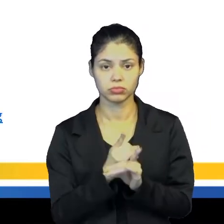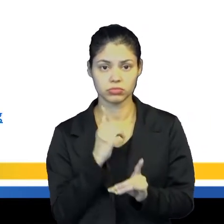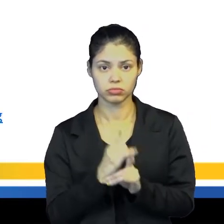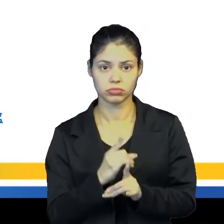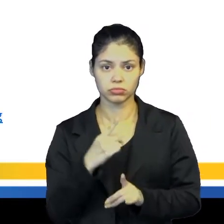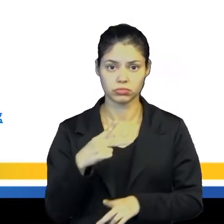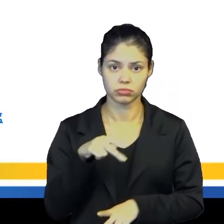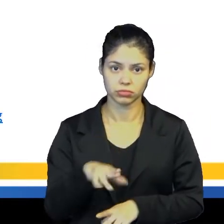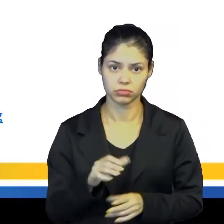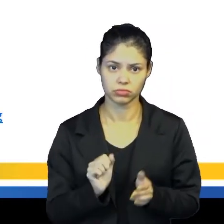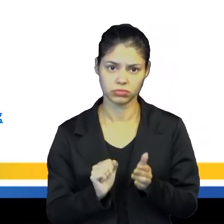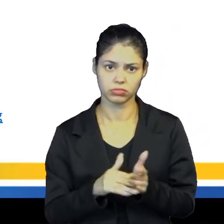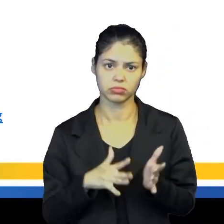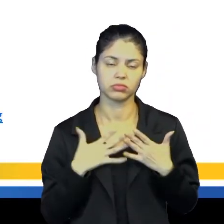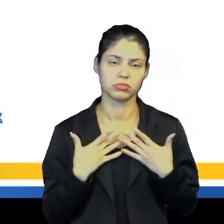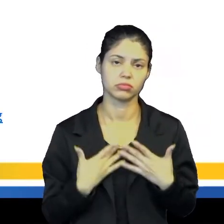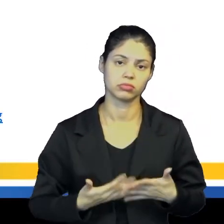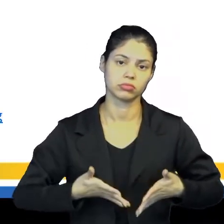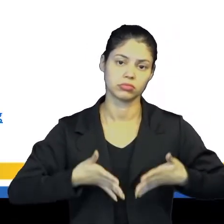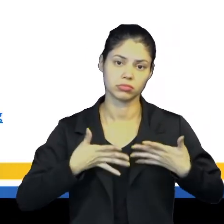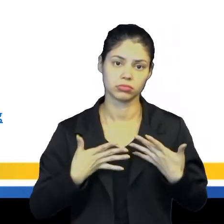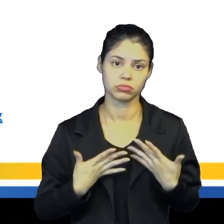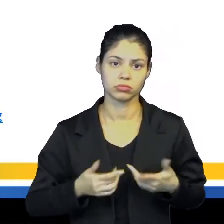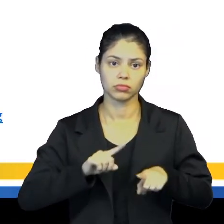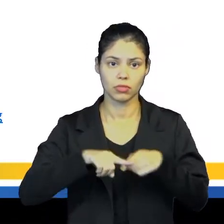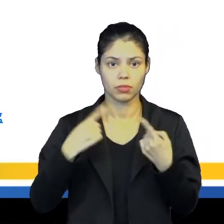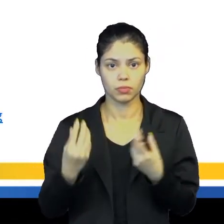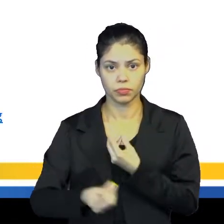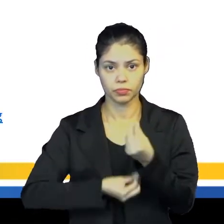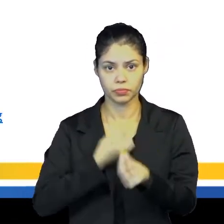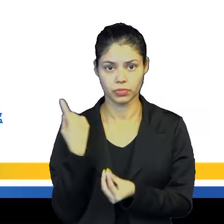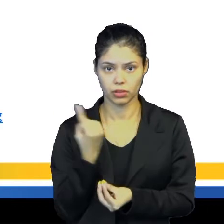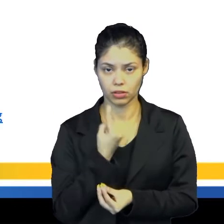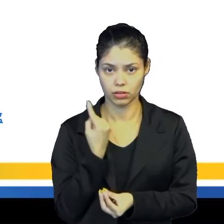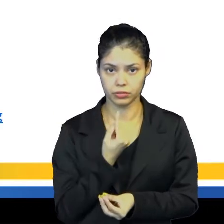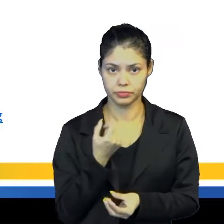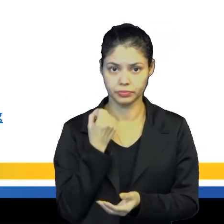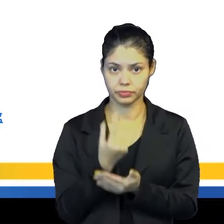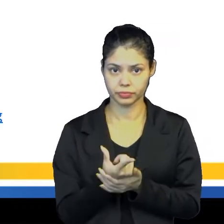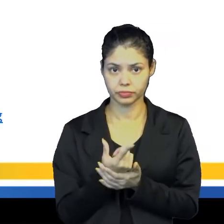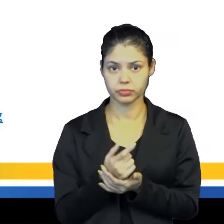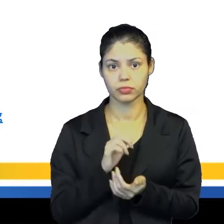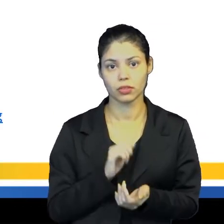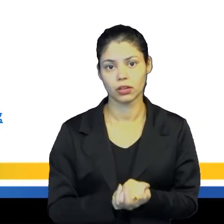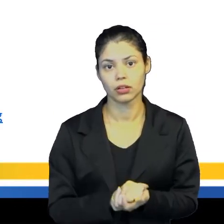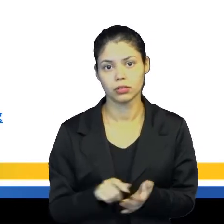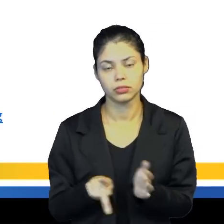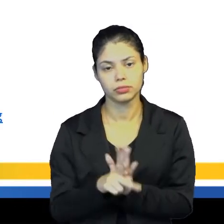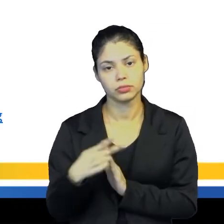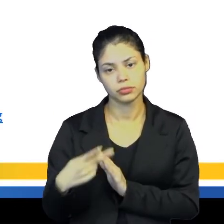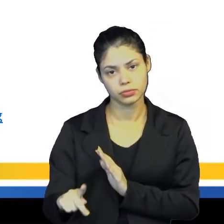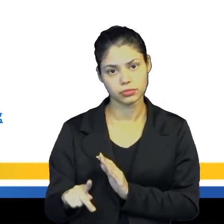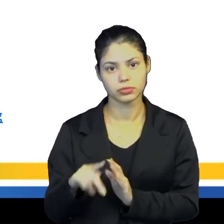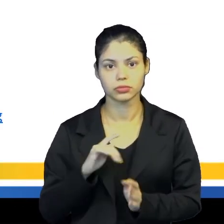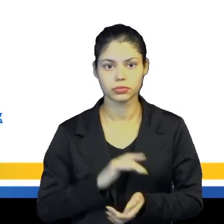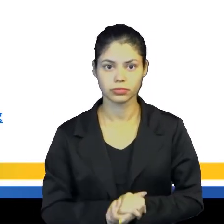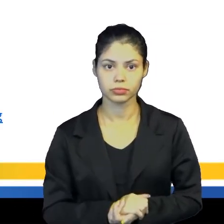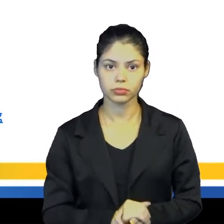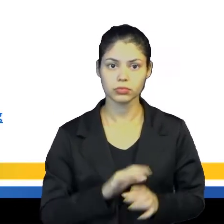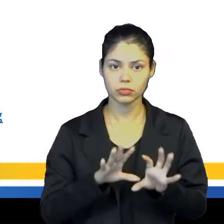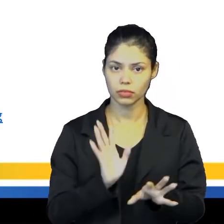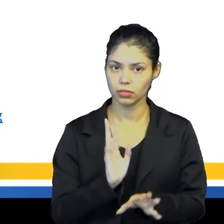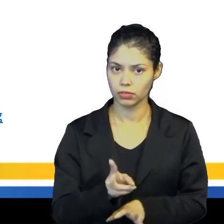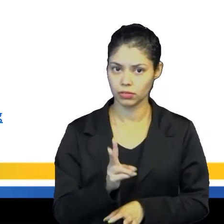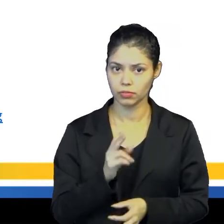Achei-a penosa, muito leve. Mas, como era a única disponível para a venda, efetuei a compra dela